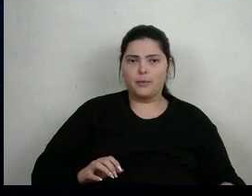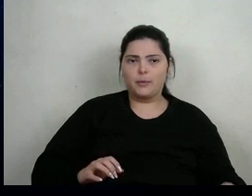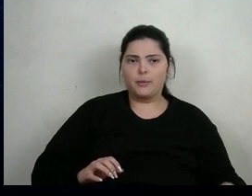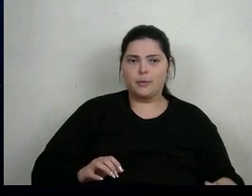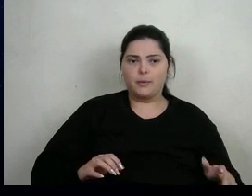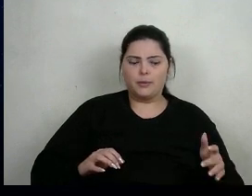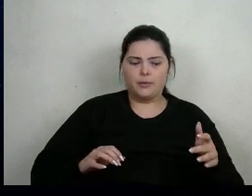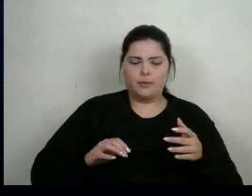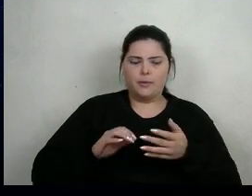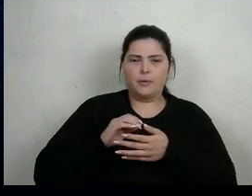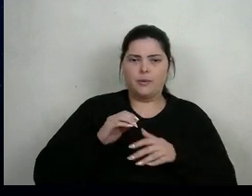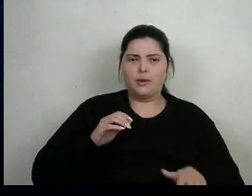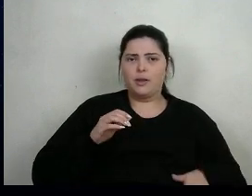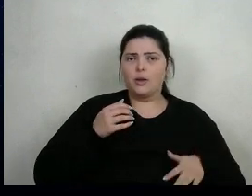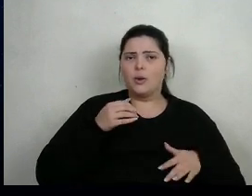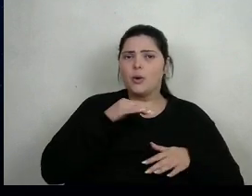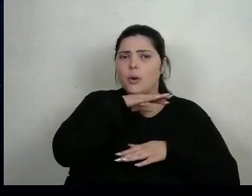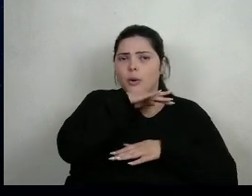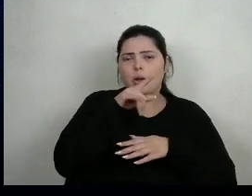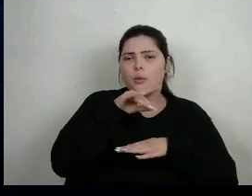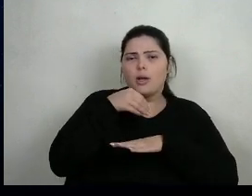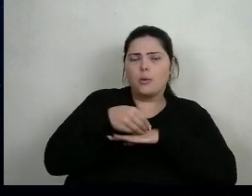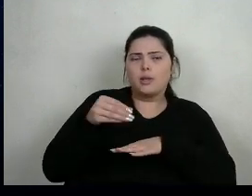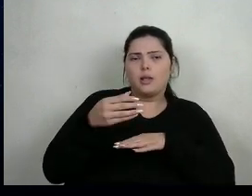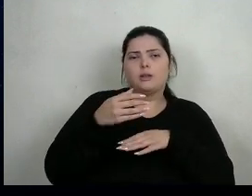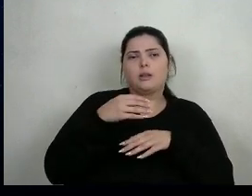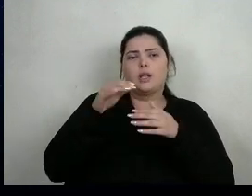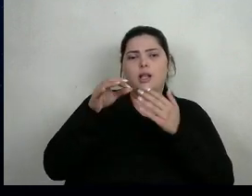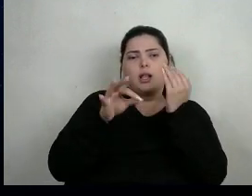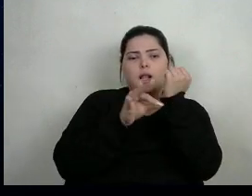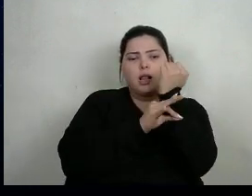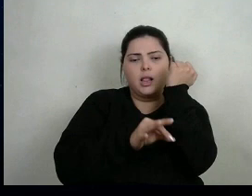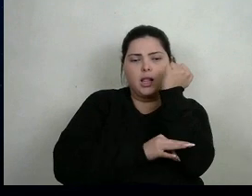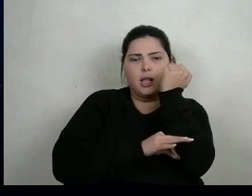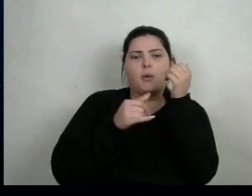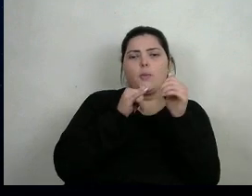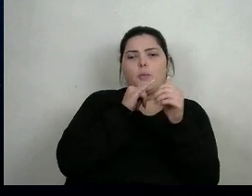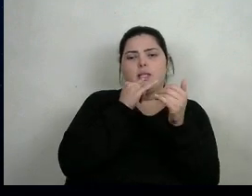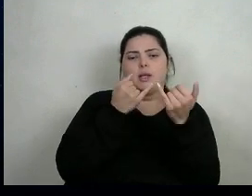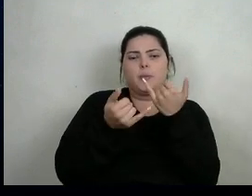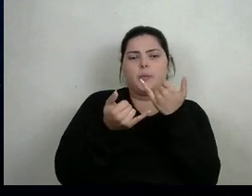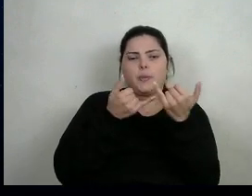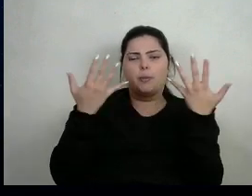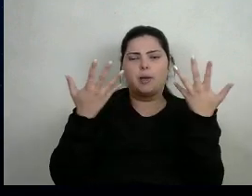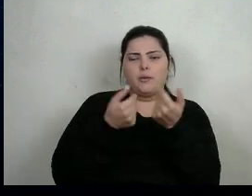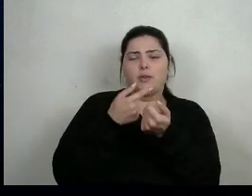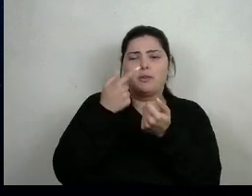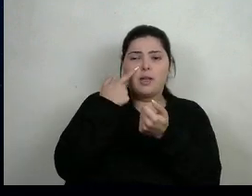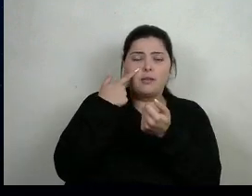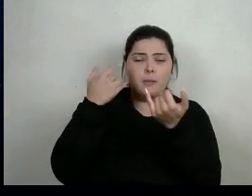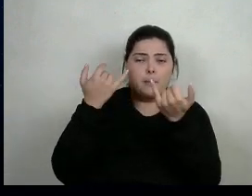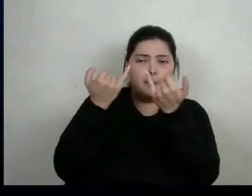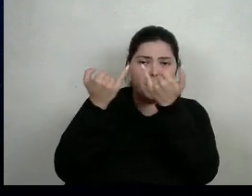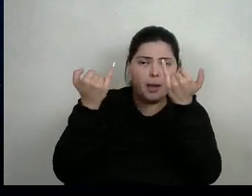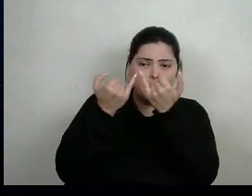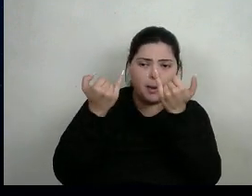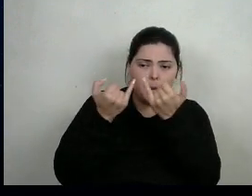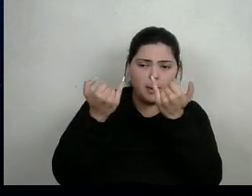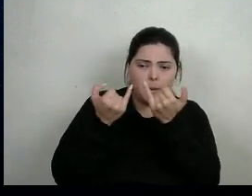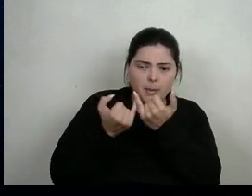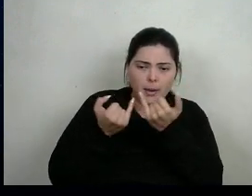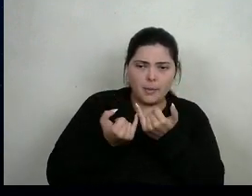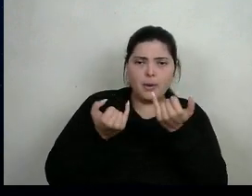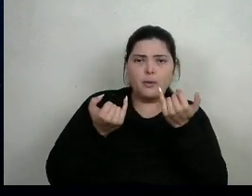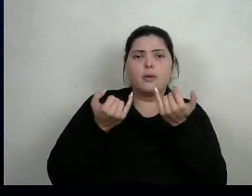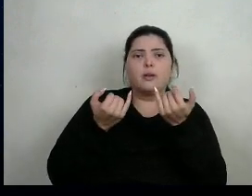recomendáveis e linha de código é um exemplo maravilhoso para isso porque se você vai me medir por linha de código eu coloco um gerador de loja em Y lá